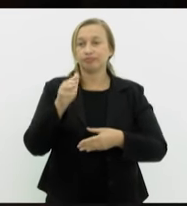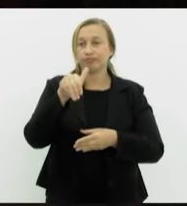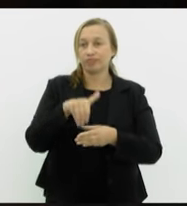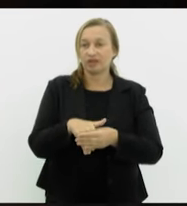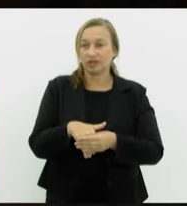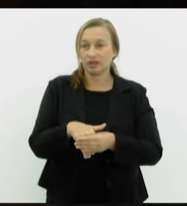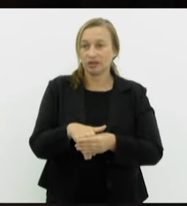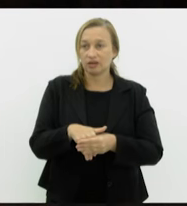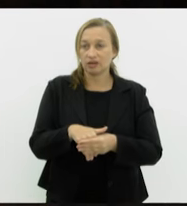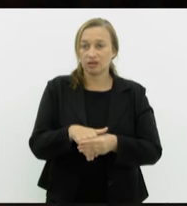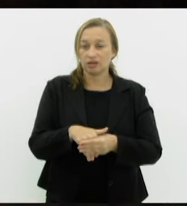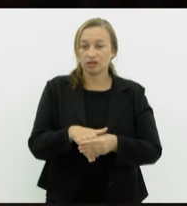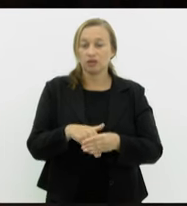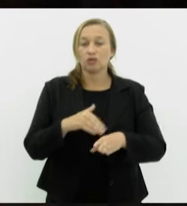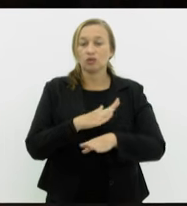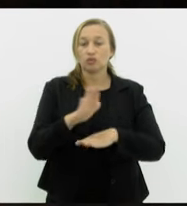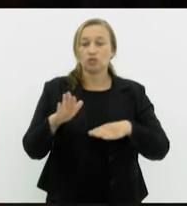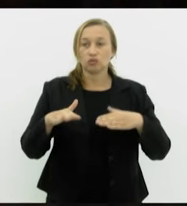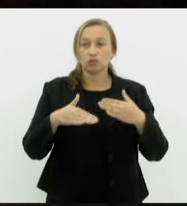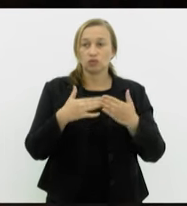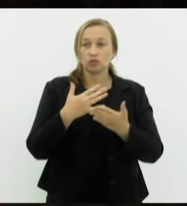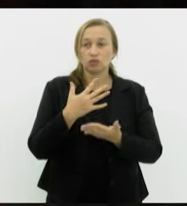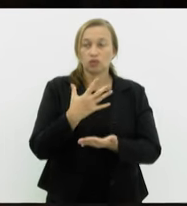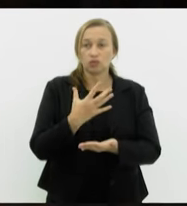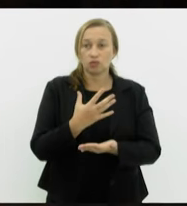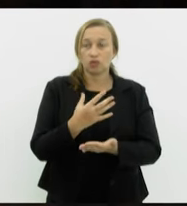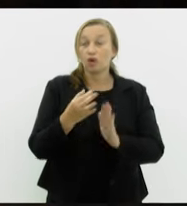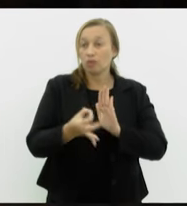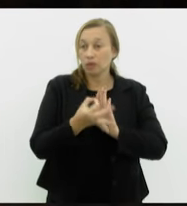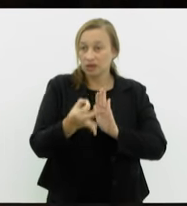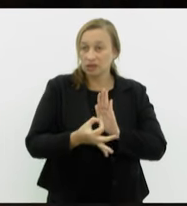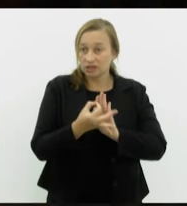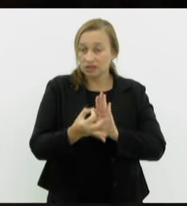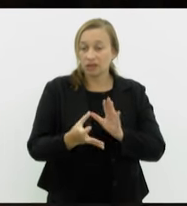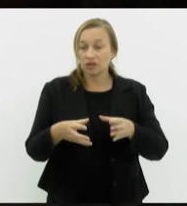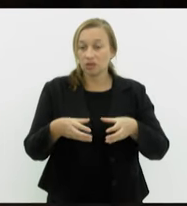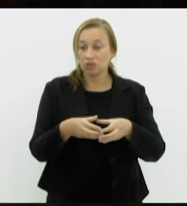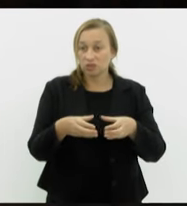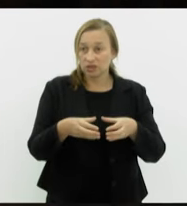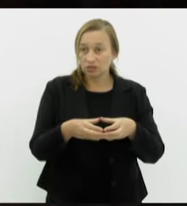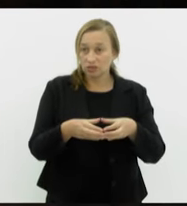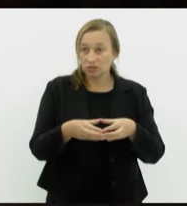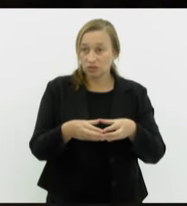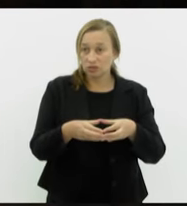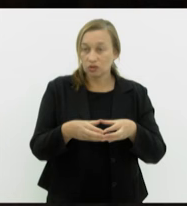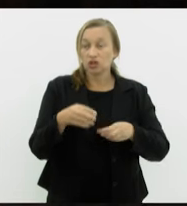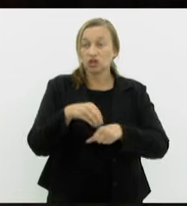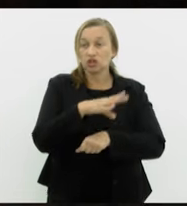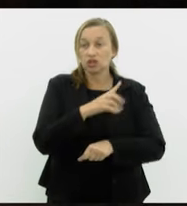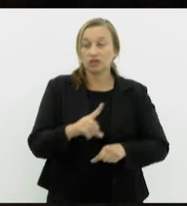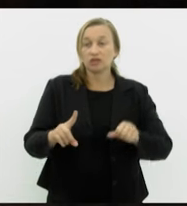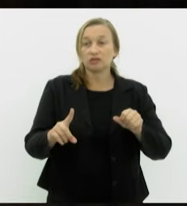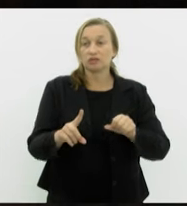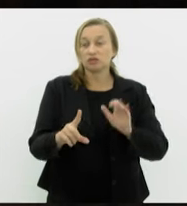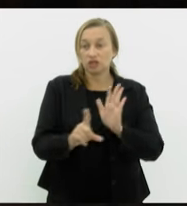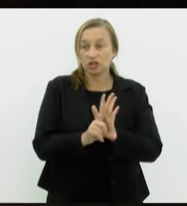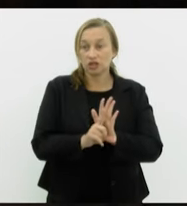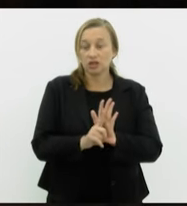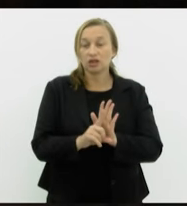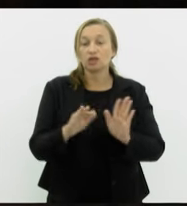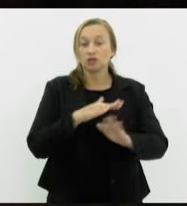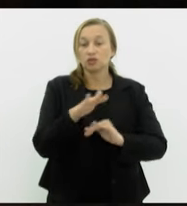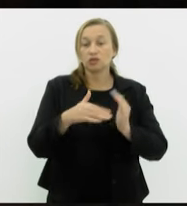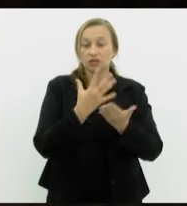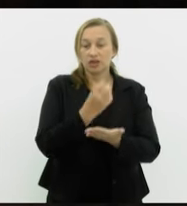discussão. Em votação, o parecer da Comissão de Indicação Legislativa. Senhores